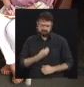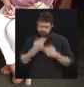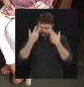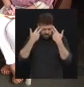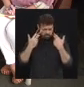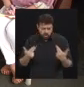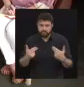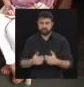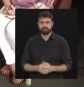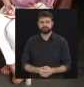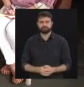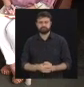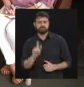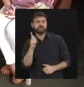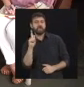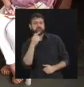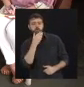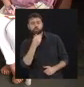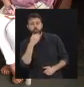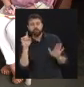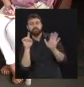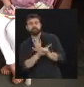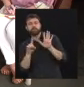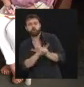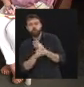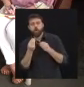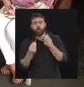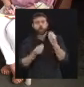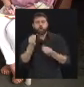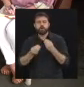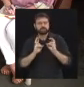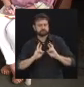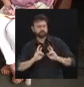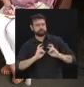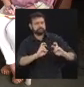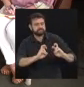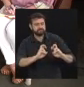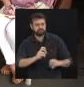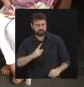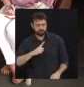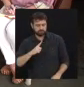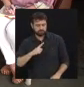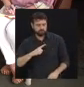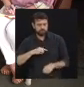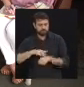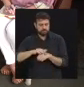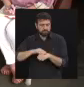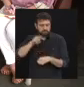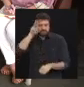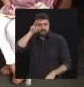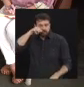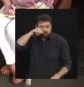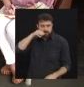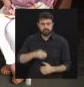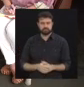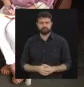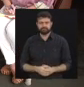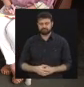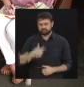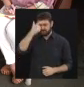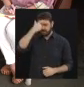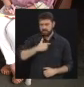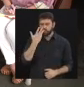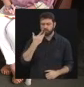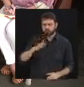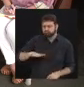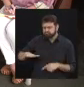Sim. Gabriel, como foi pra você? Quando foi que você tomou consciência de que você tinha? No meu caso foi também na